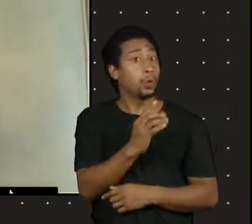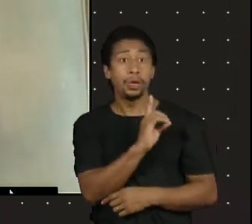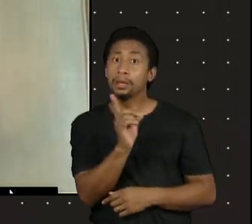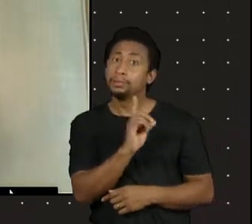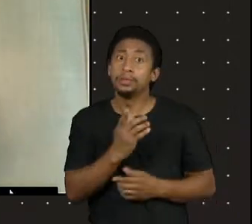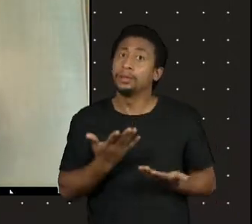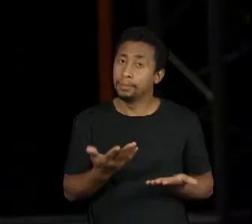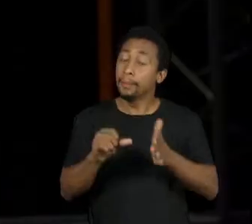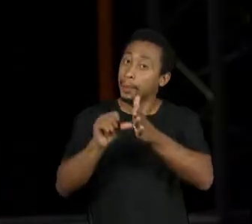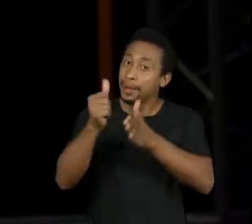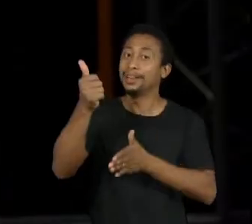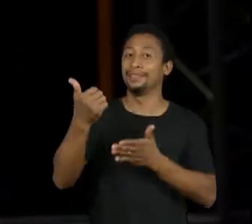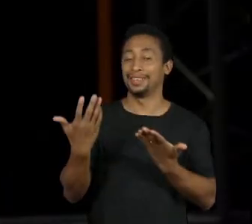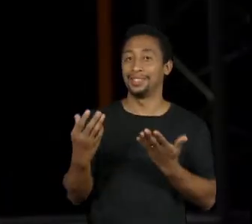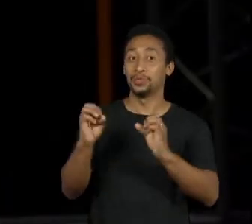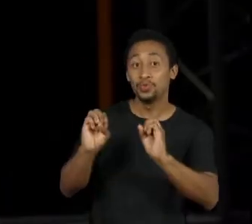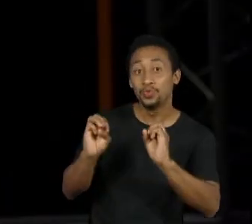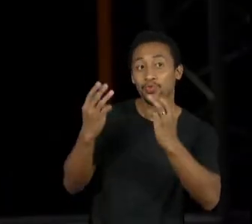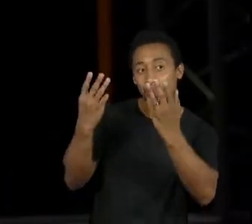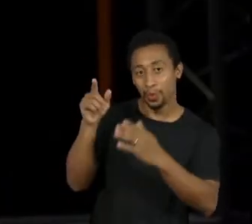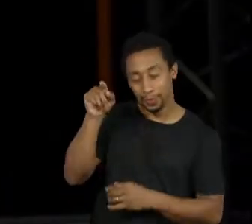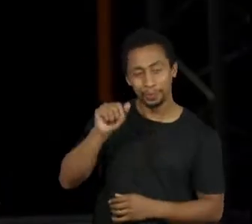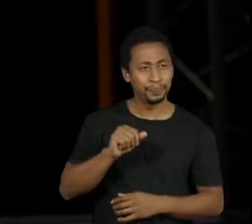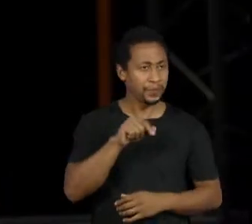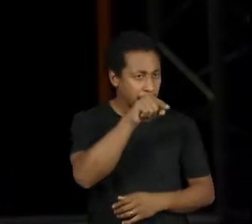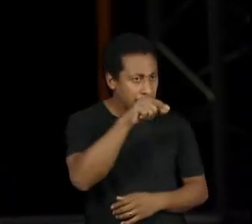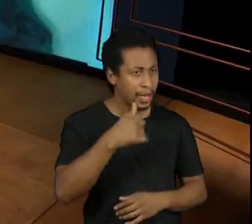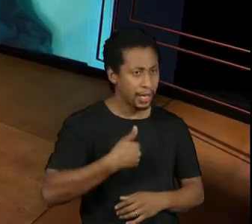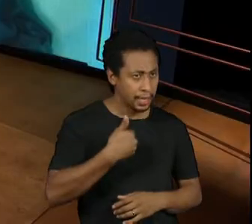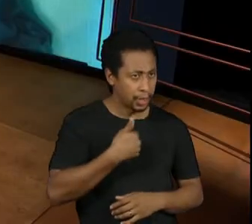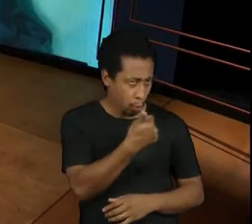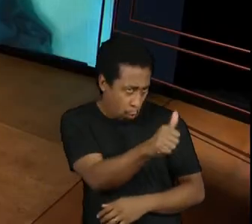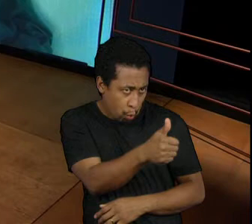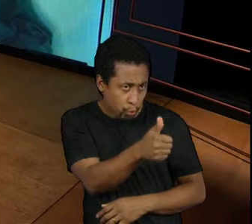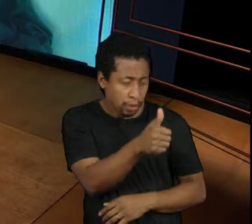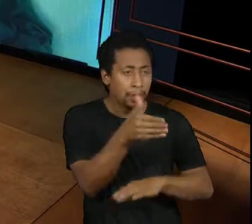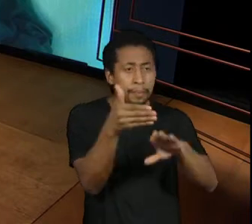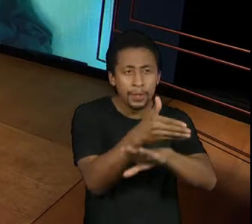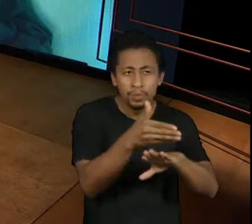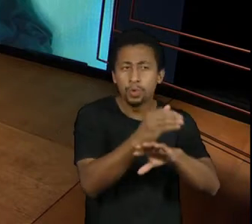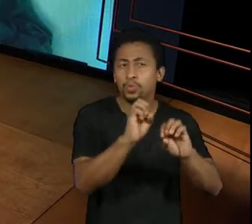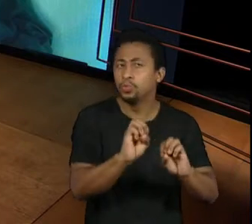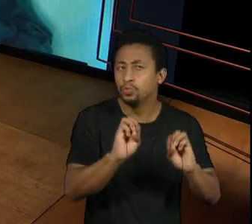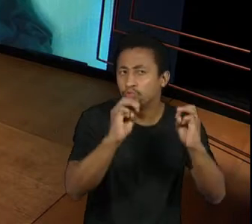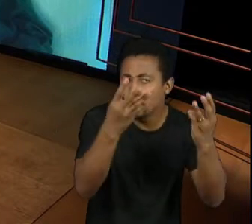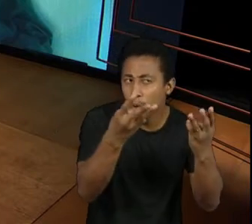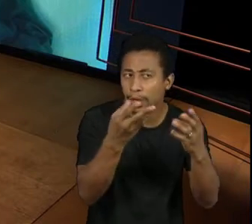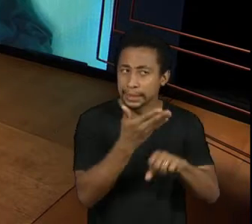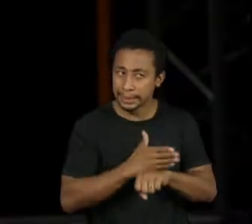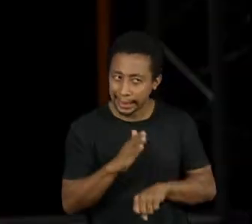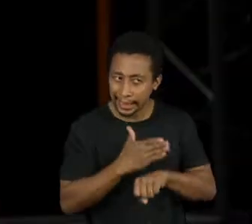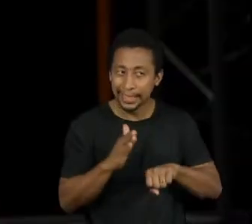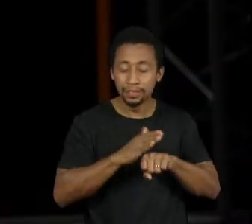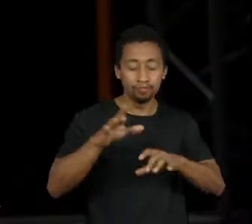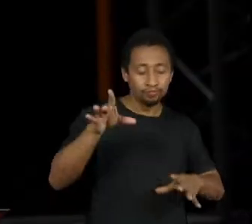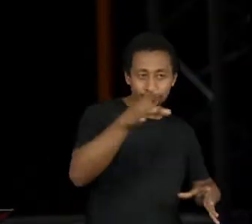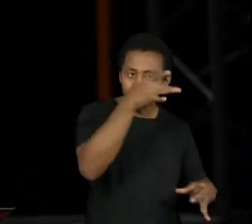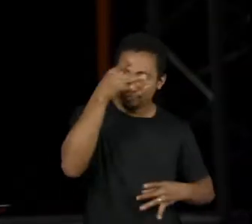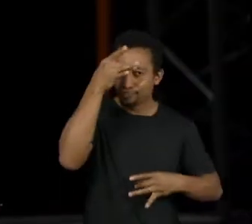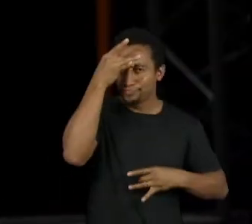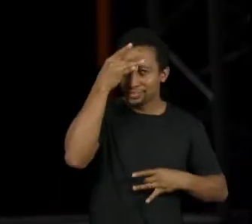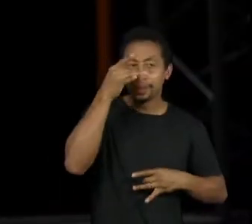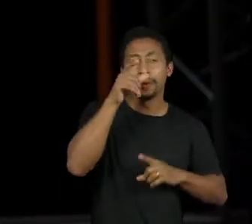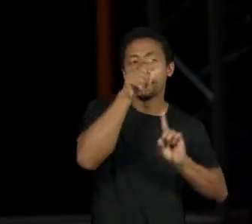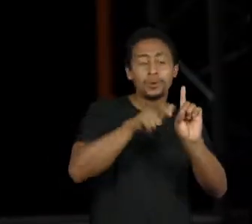em Ponte Nova. João, aos 11 anos, mais ou menos, você participou de um show de calouros imitando um grande nome da